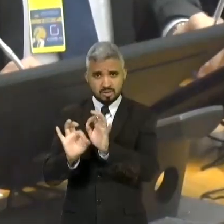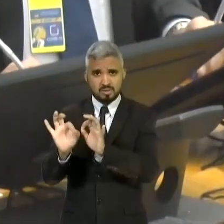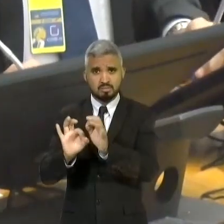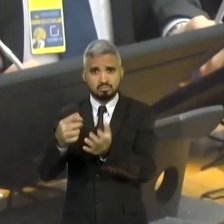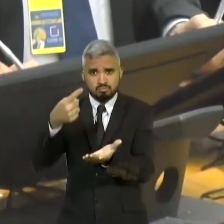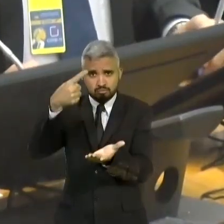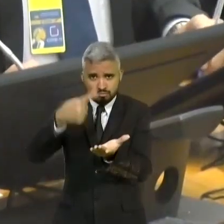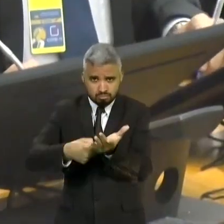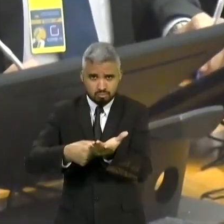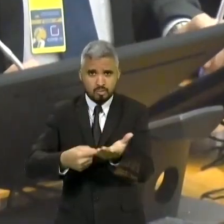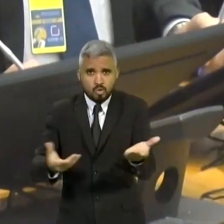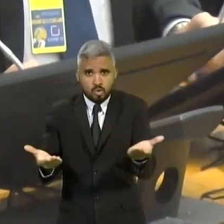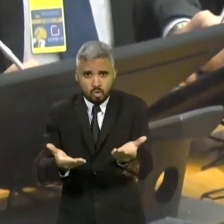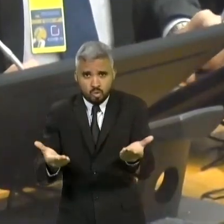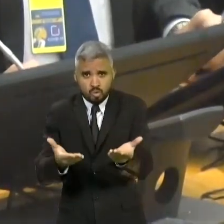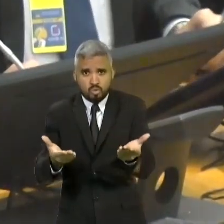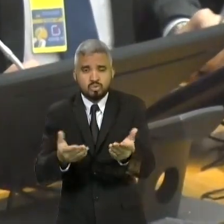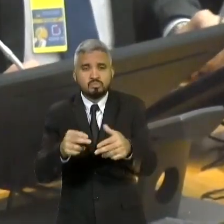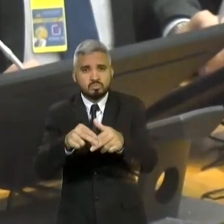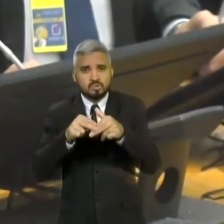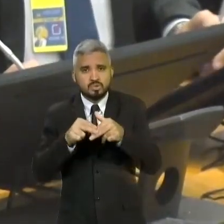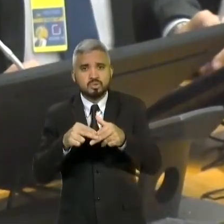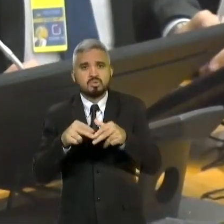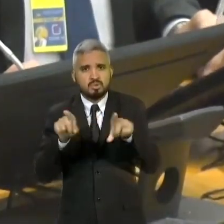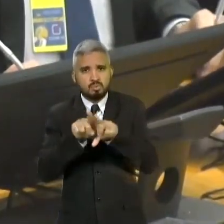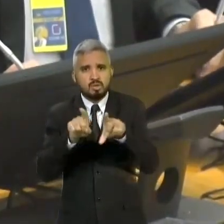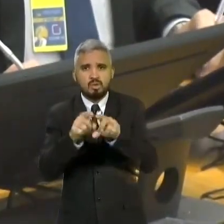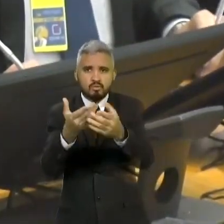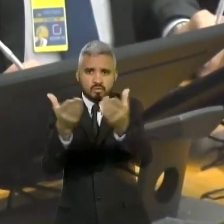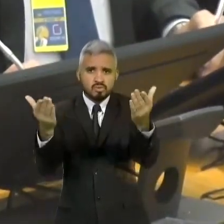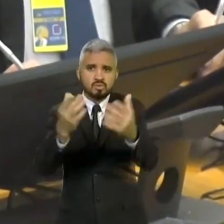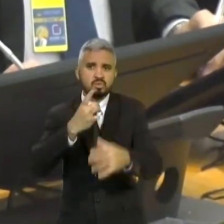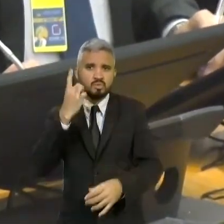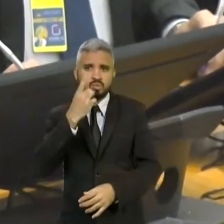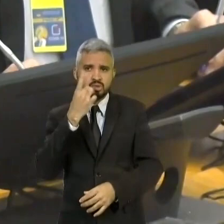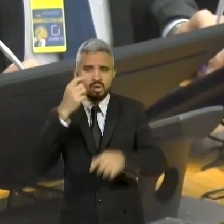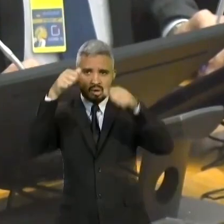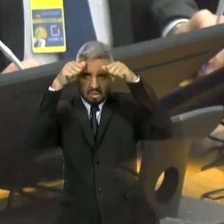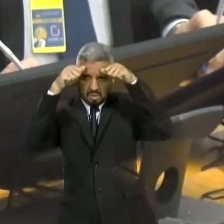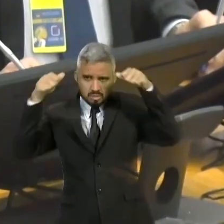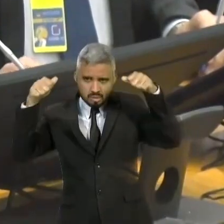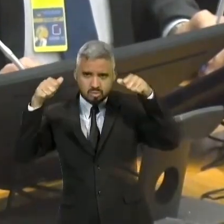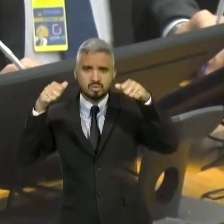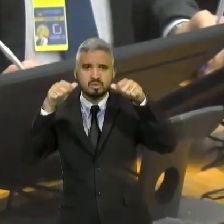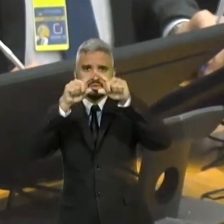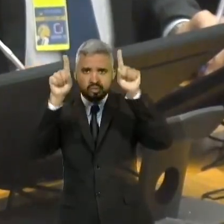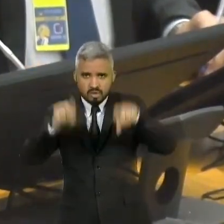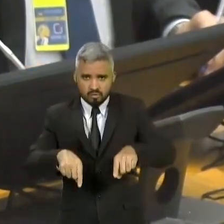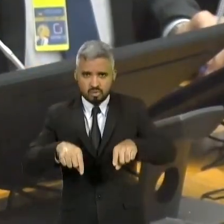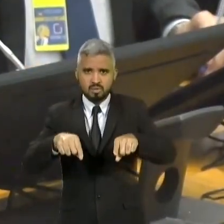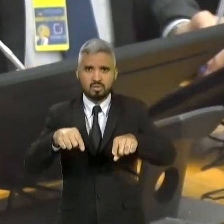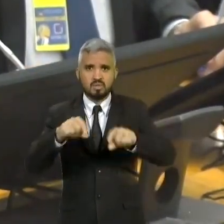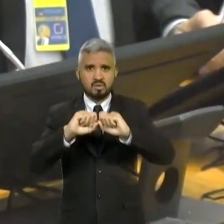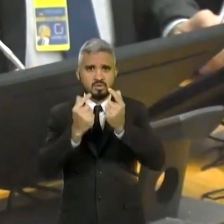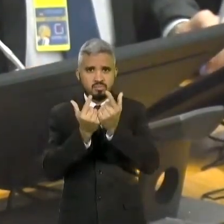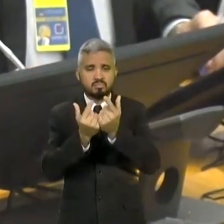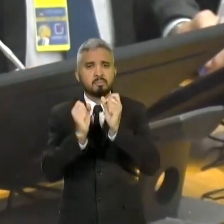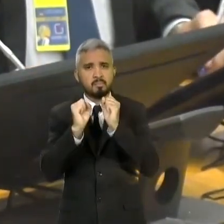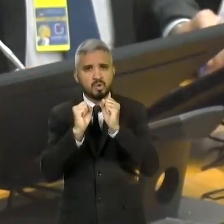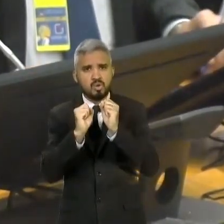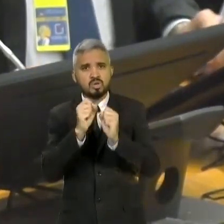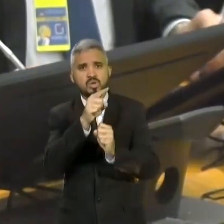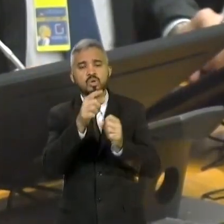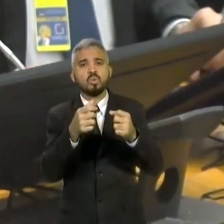feita hoje. Convido os colegas deputados, deputadas e seus assessores e os servidores da casa para fazer a doação, onde se encontra